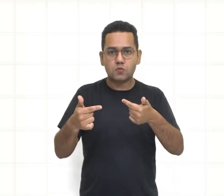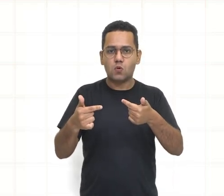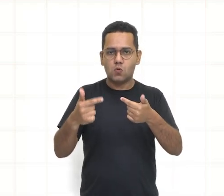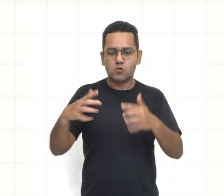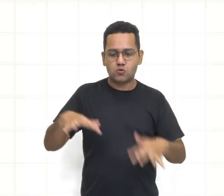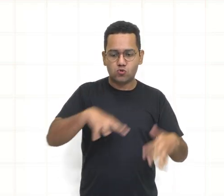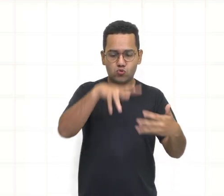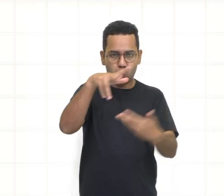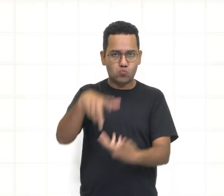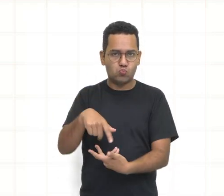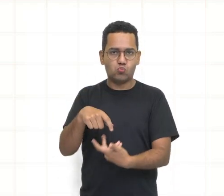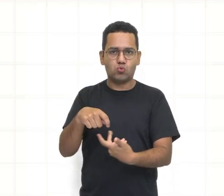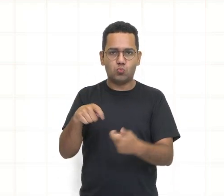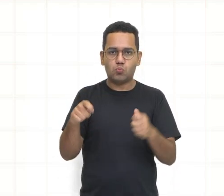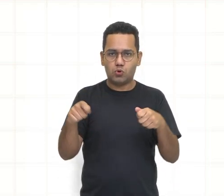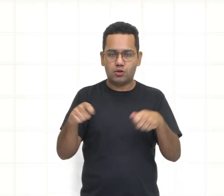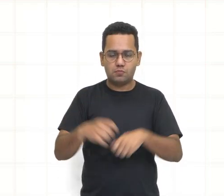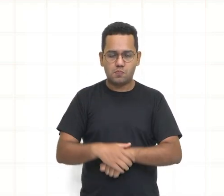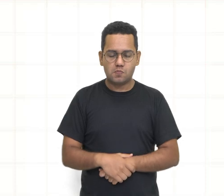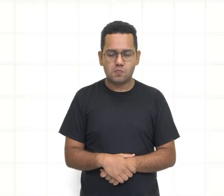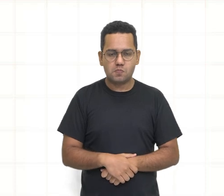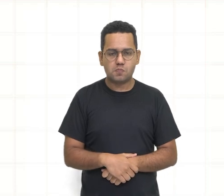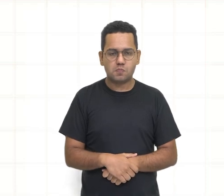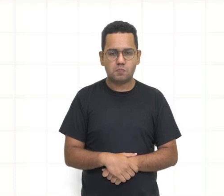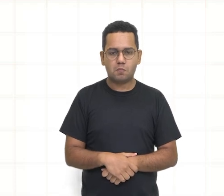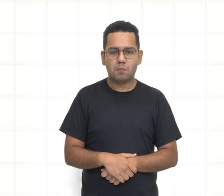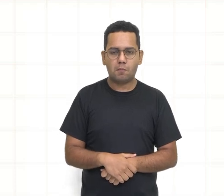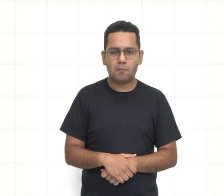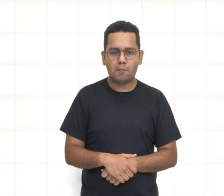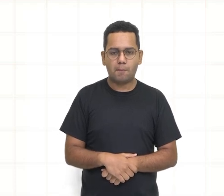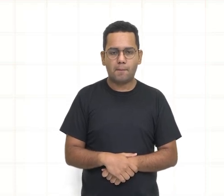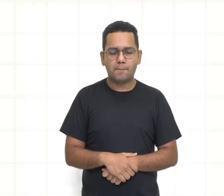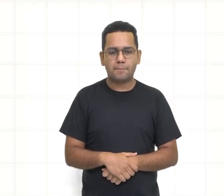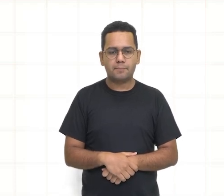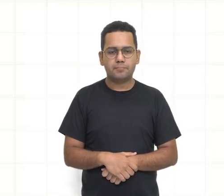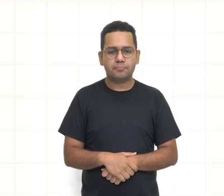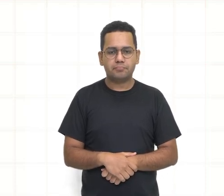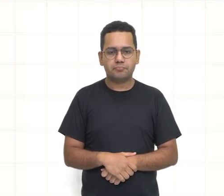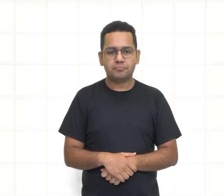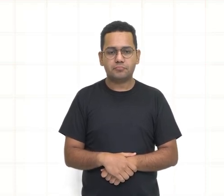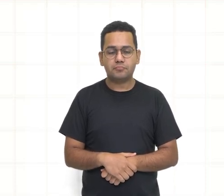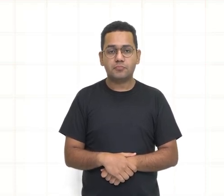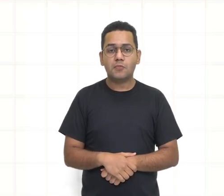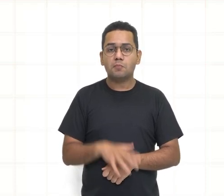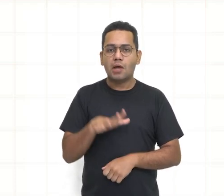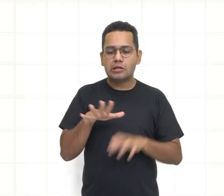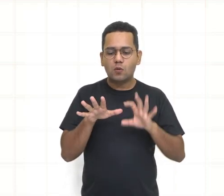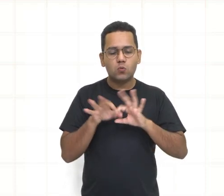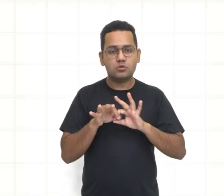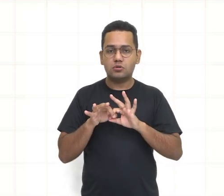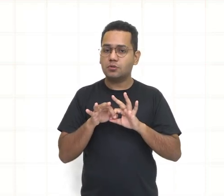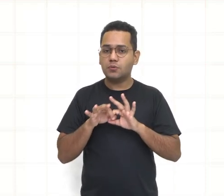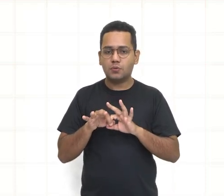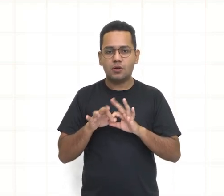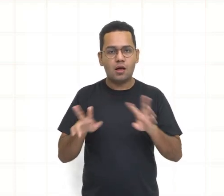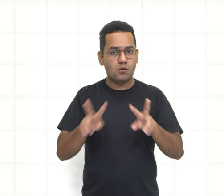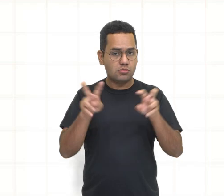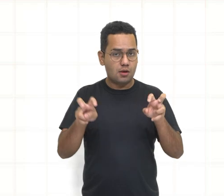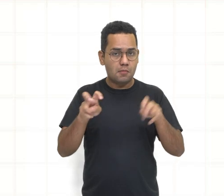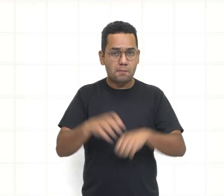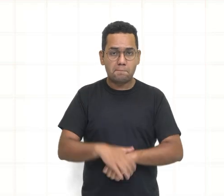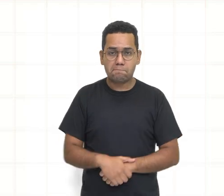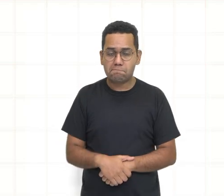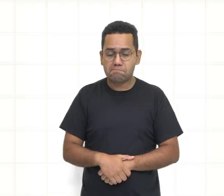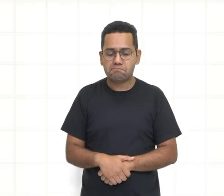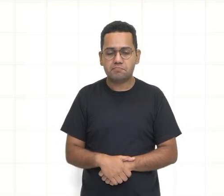global. Todas essas características nós estamos observando aqui que são advindas, né, da globalização. E em relação também